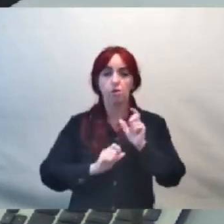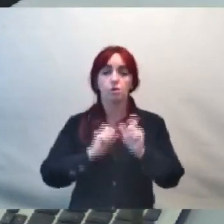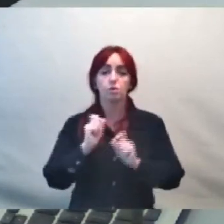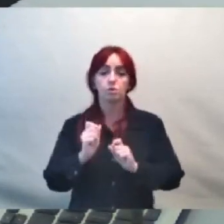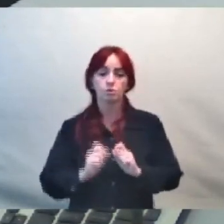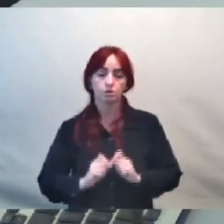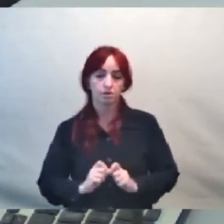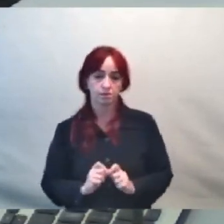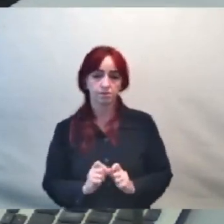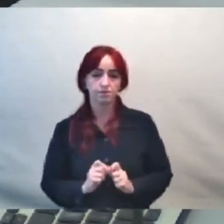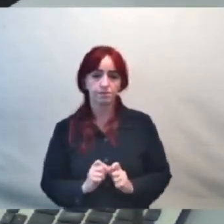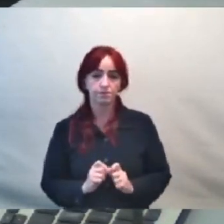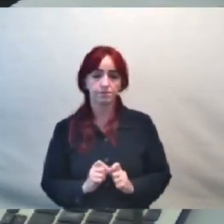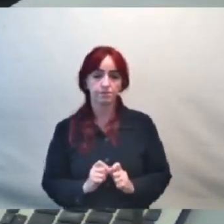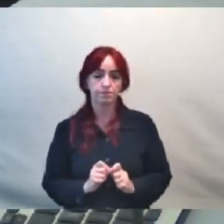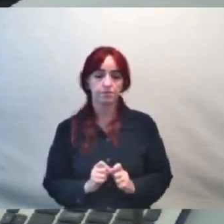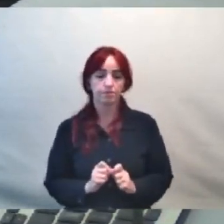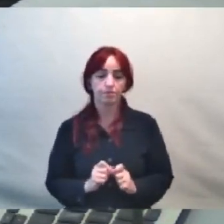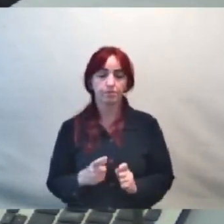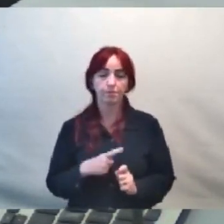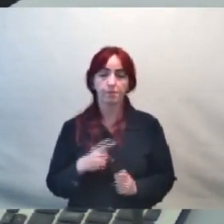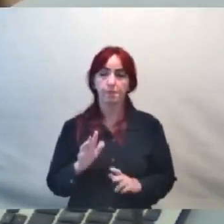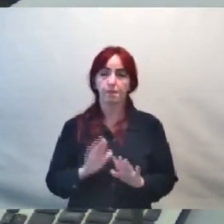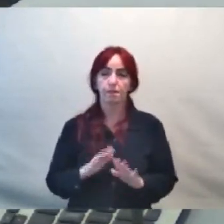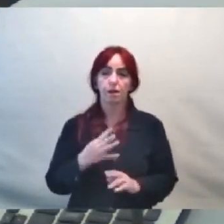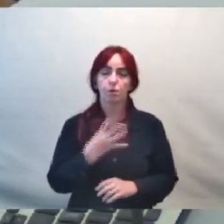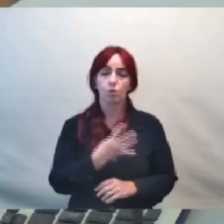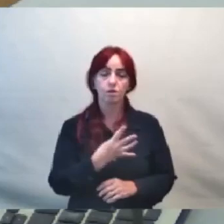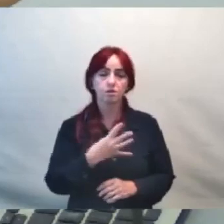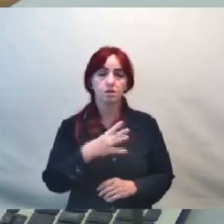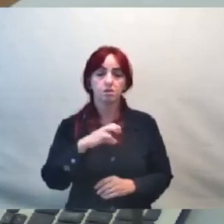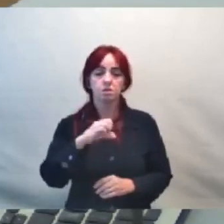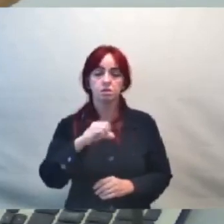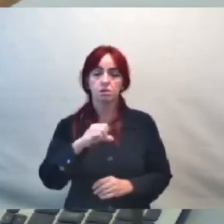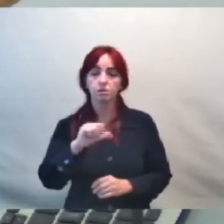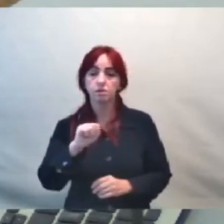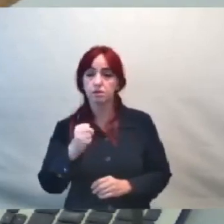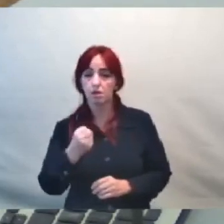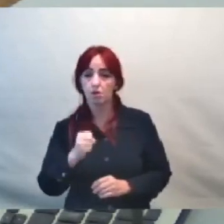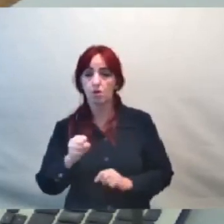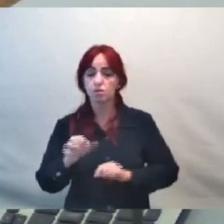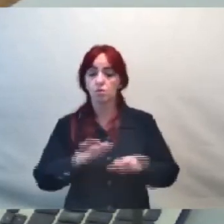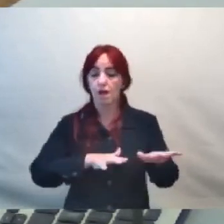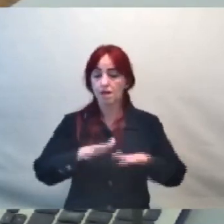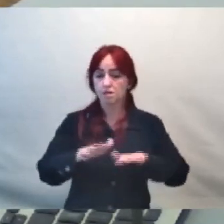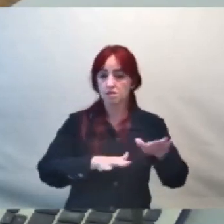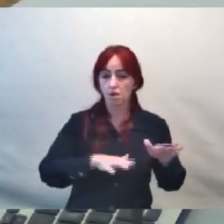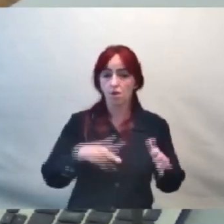E aí estavam previstas 498 ações e foram realizadas cerca de